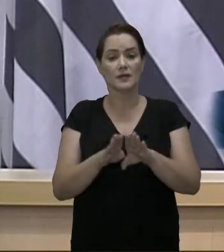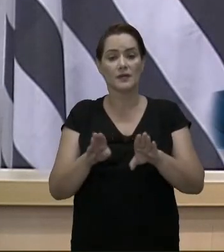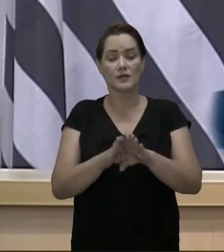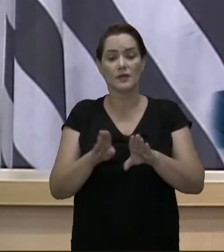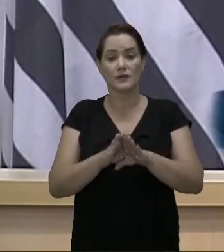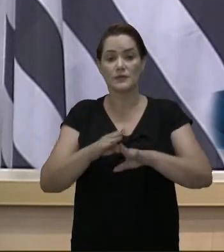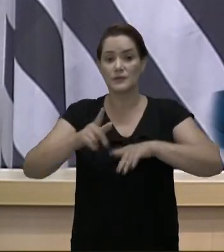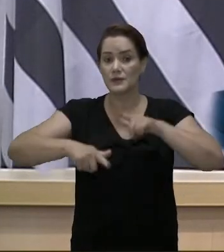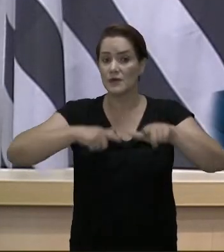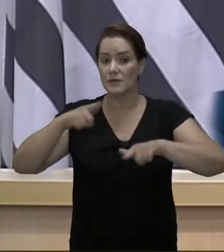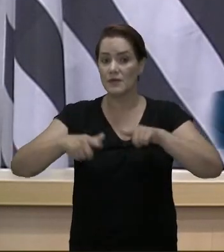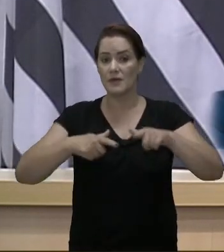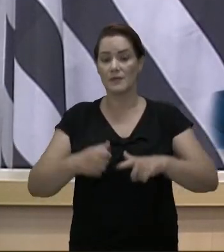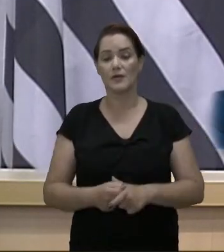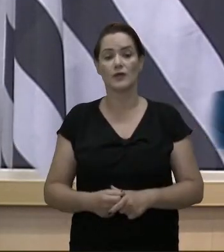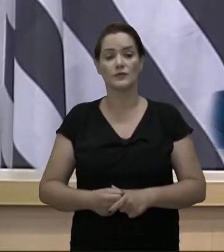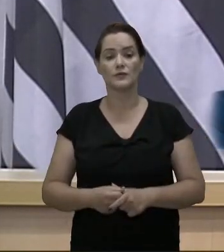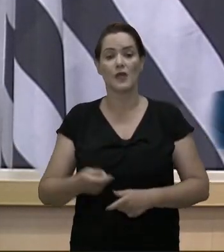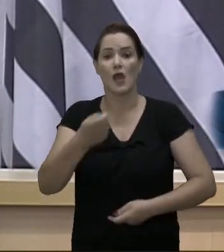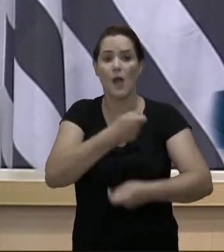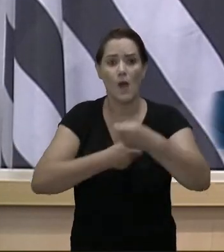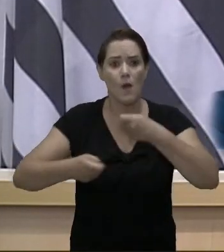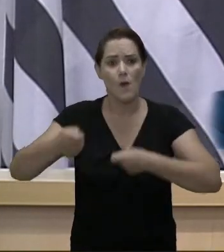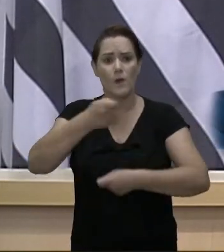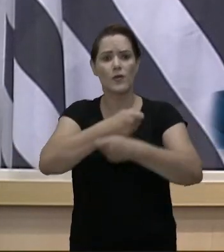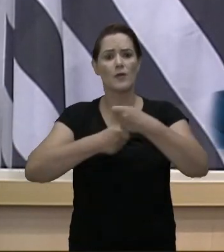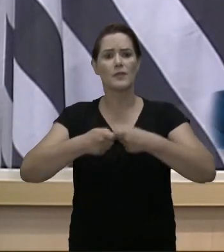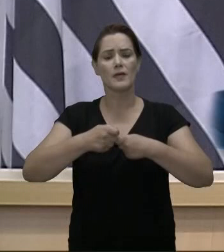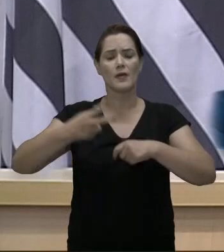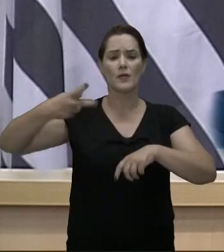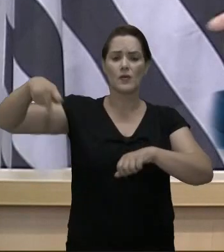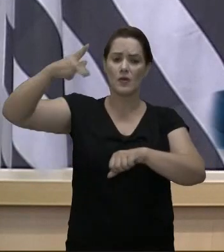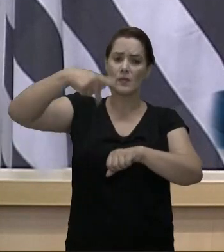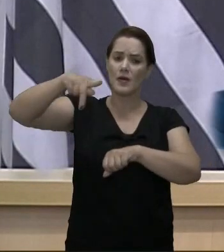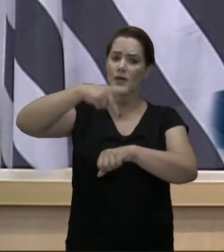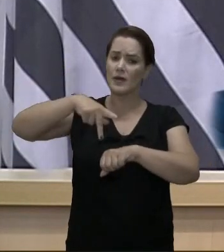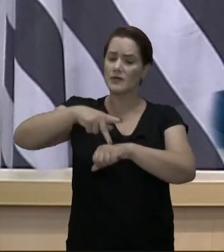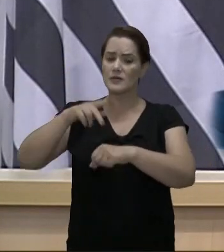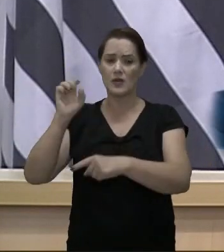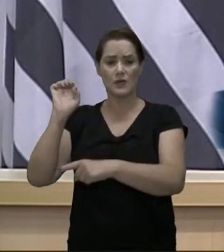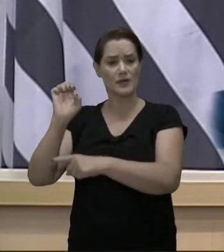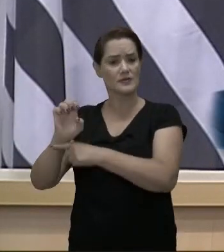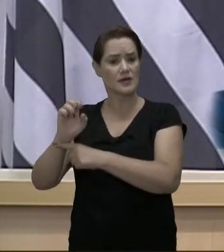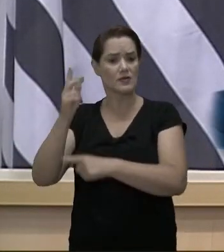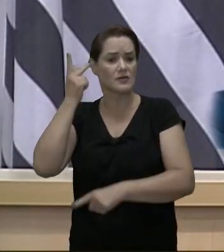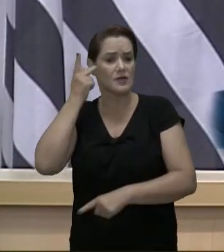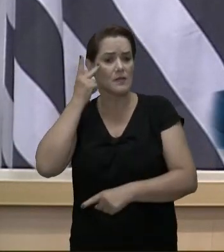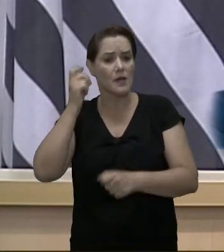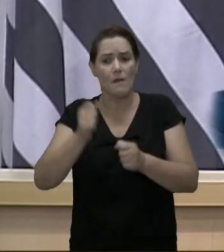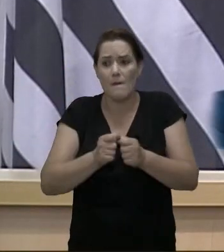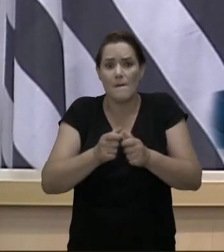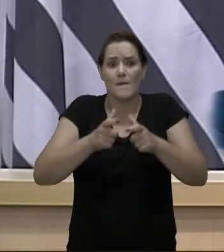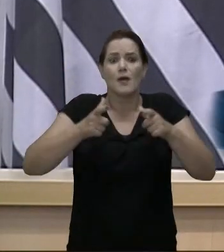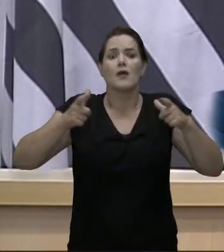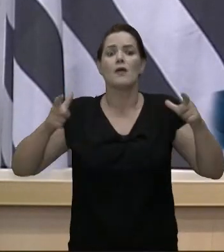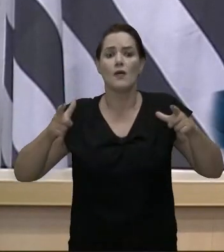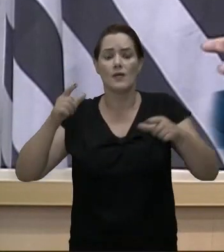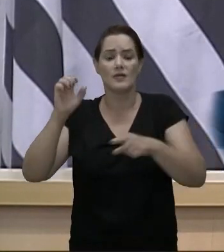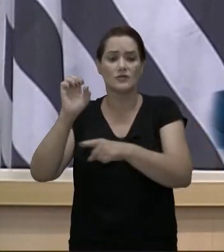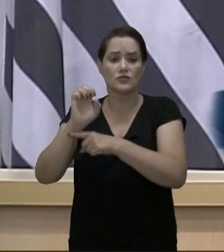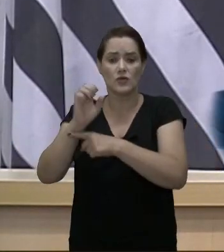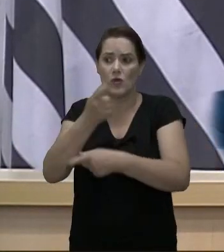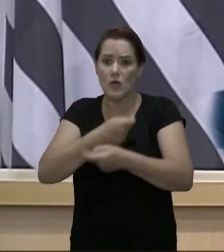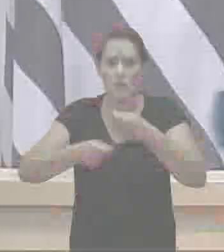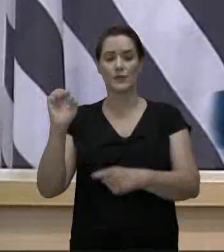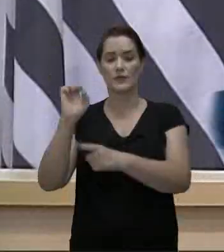máquina econômica do país, que é o estado de São Paulo, que é o maior estado